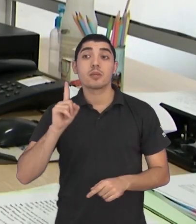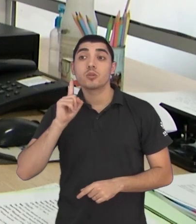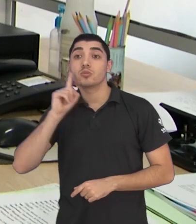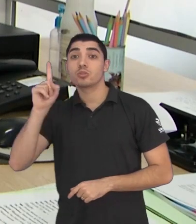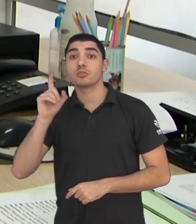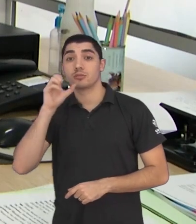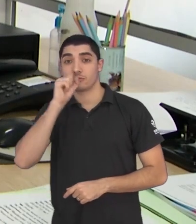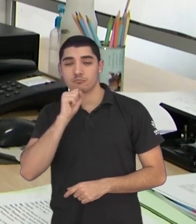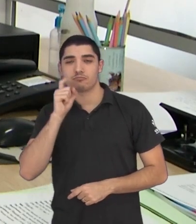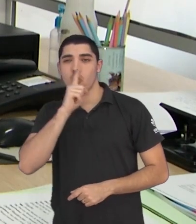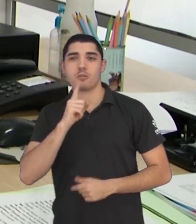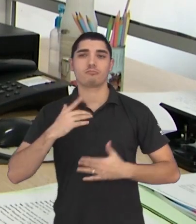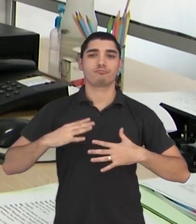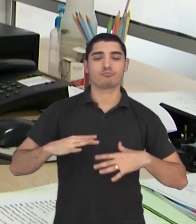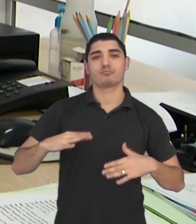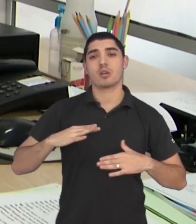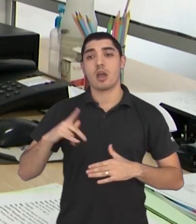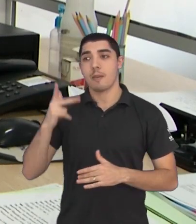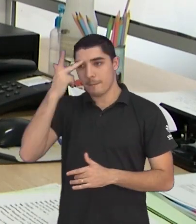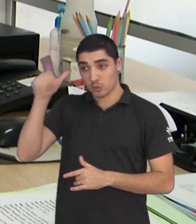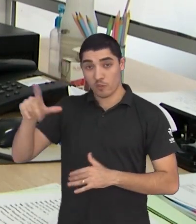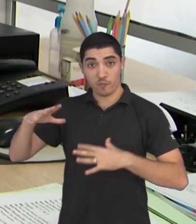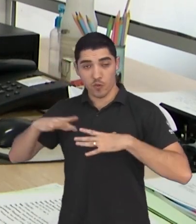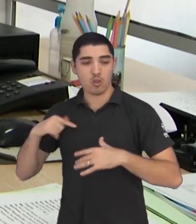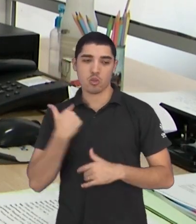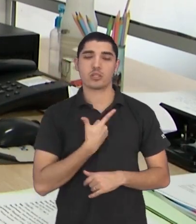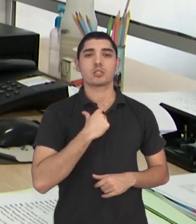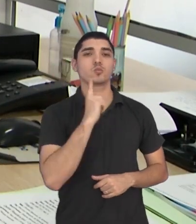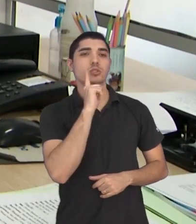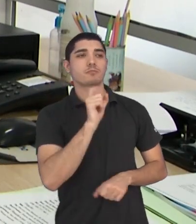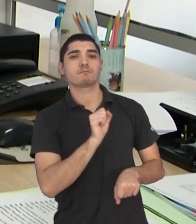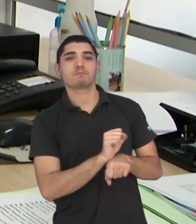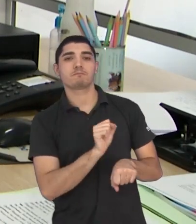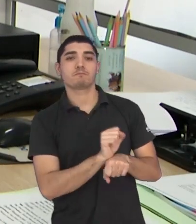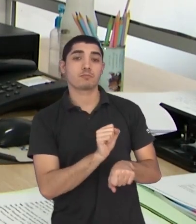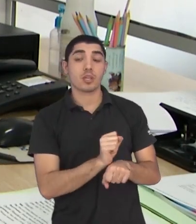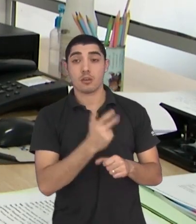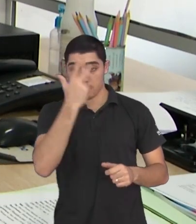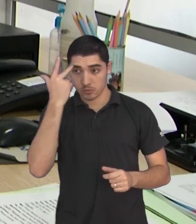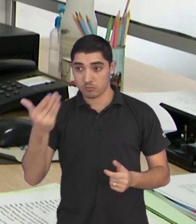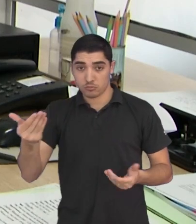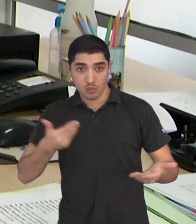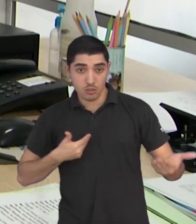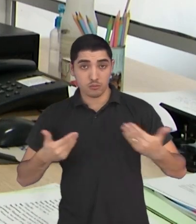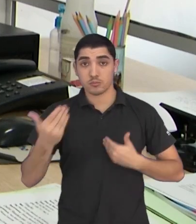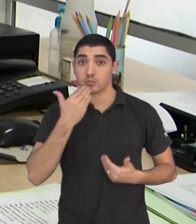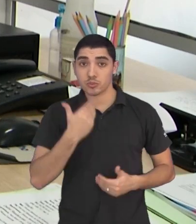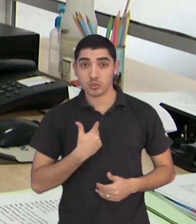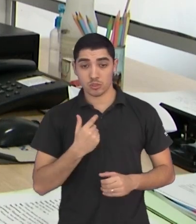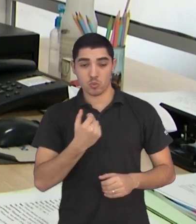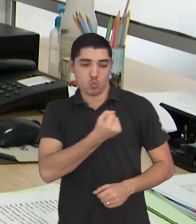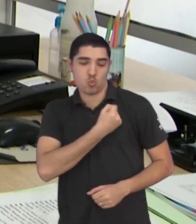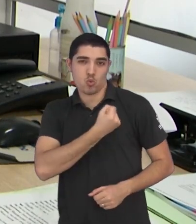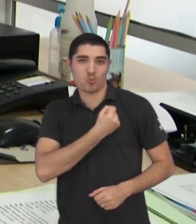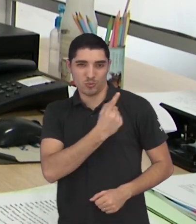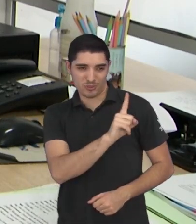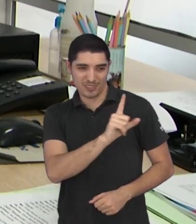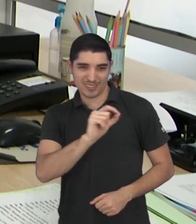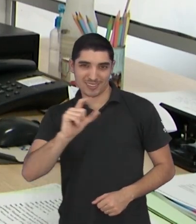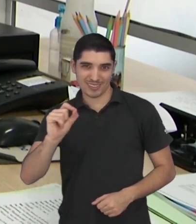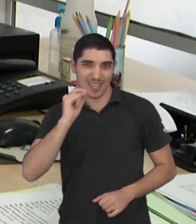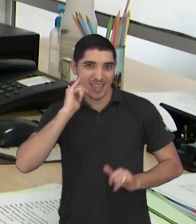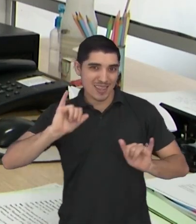E o Semana Legislativa está de volta. E para abrir esse bloco, a gente traz para você um pouquinho do trabalho dos vereadores aqui no Legislativo.